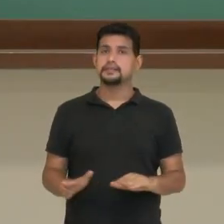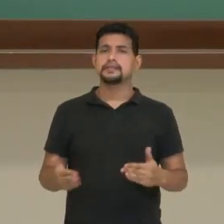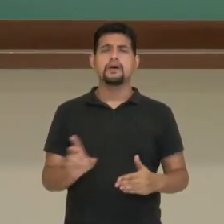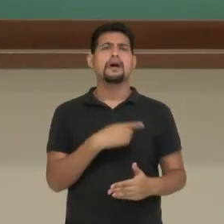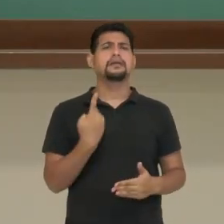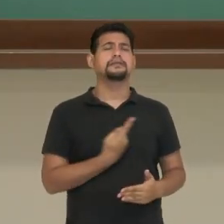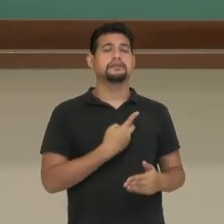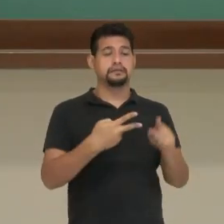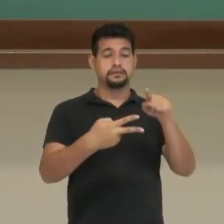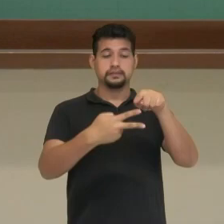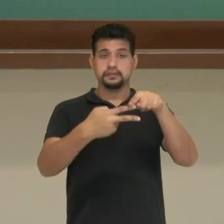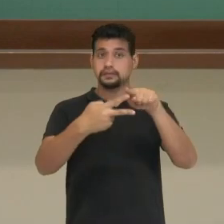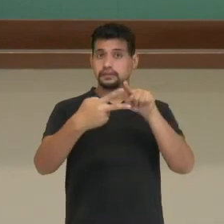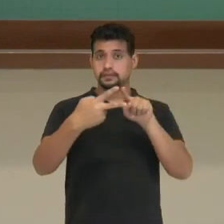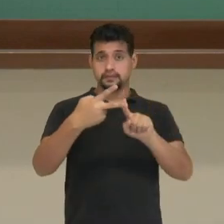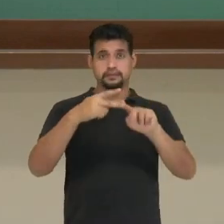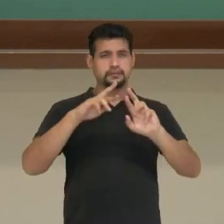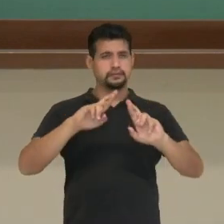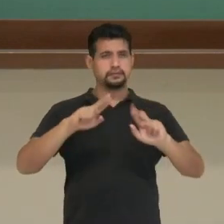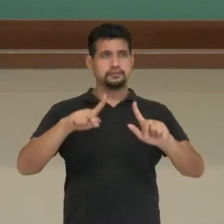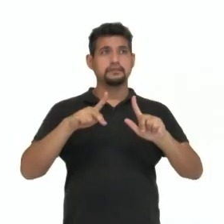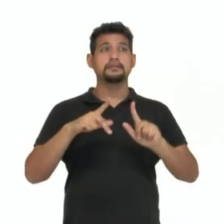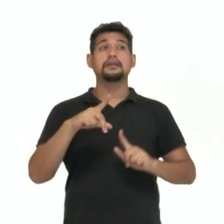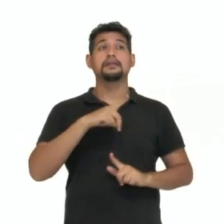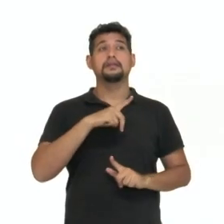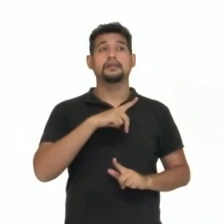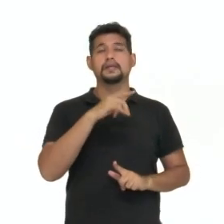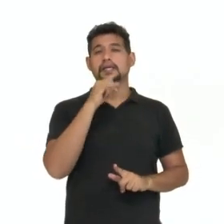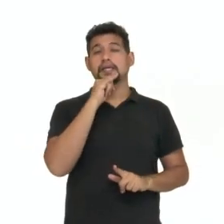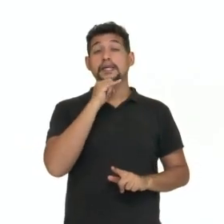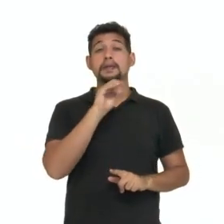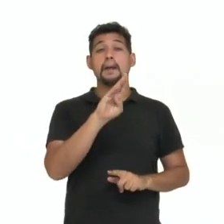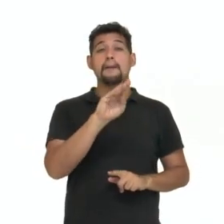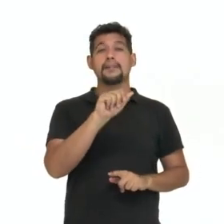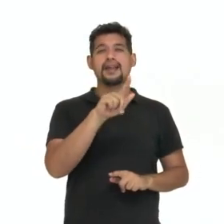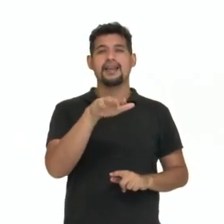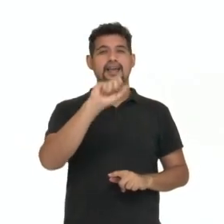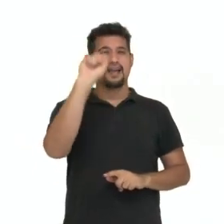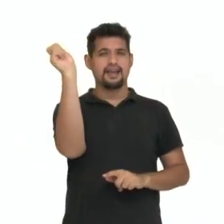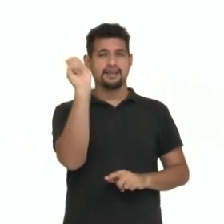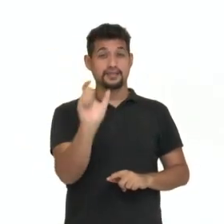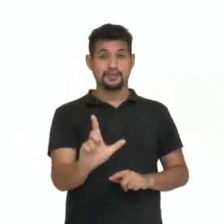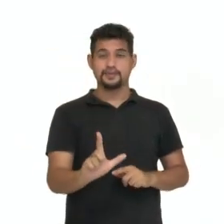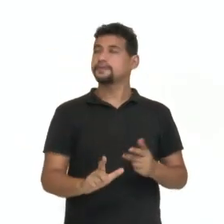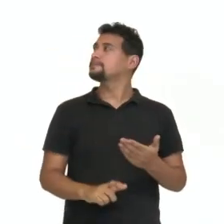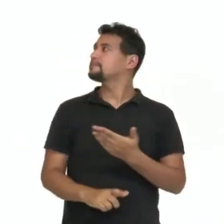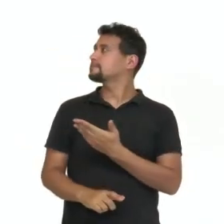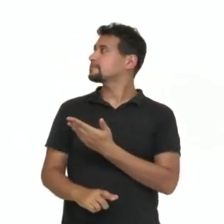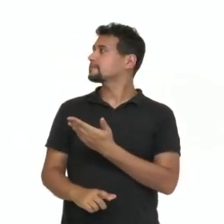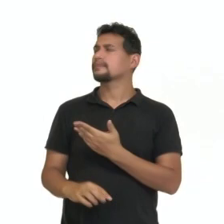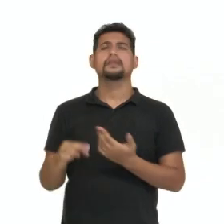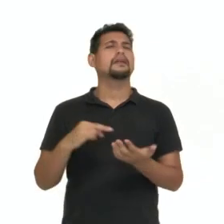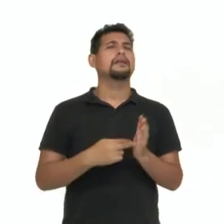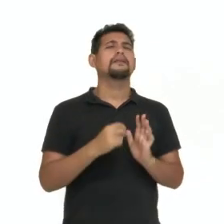gente tem dois extremos aqui, por exemplo, né? A gente tem lá a baleia azul, né? Balænoptera musculus, que ela pode chegar até 30 metros